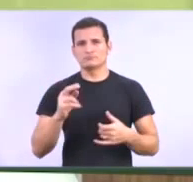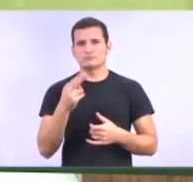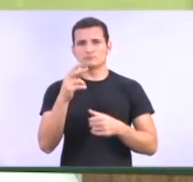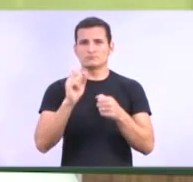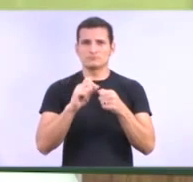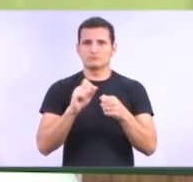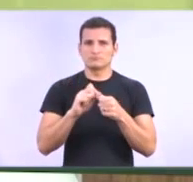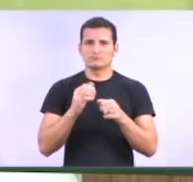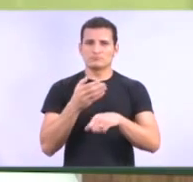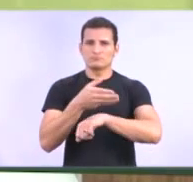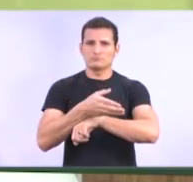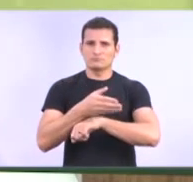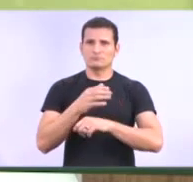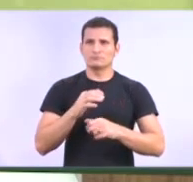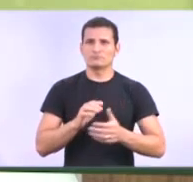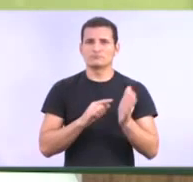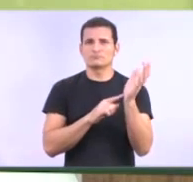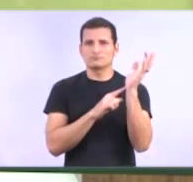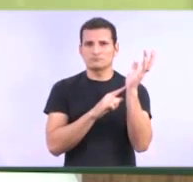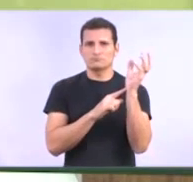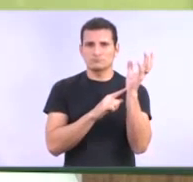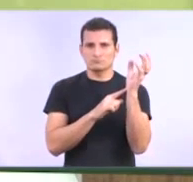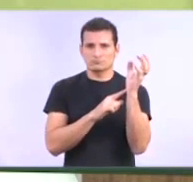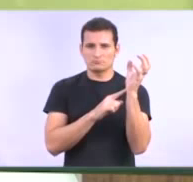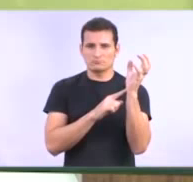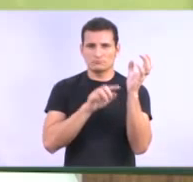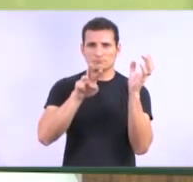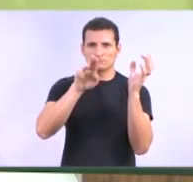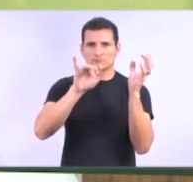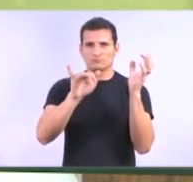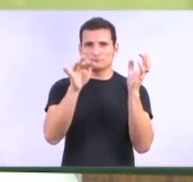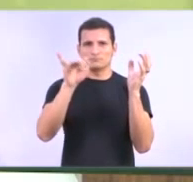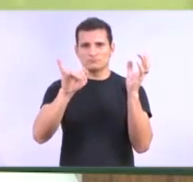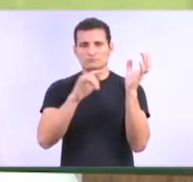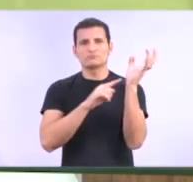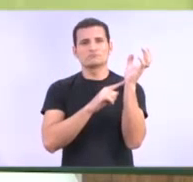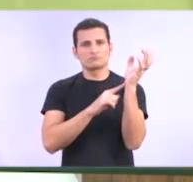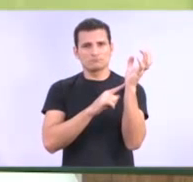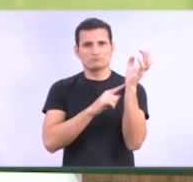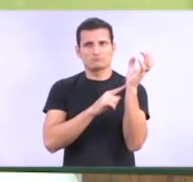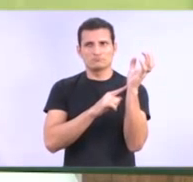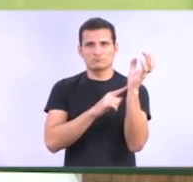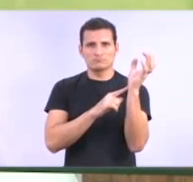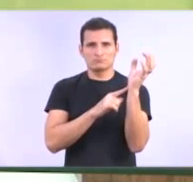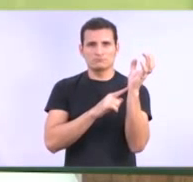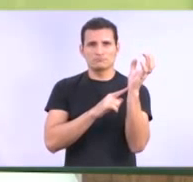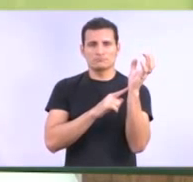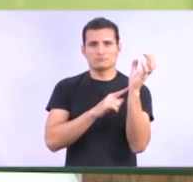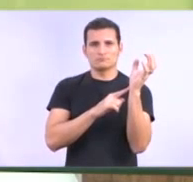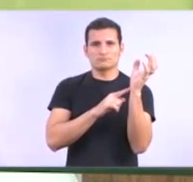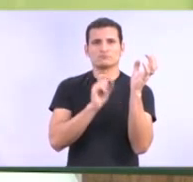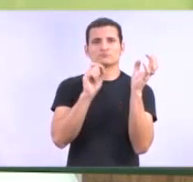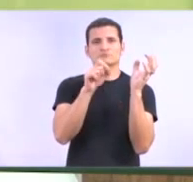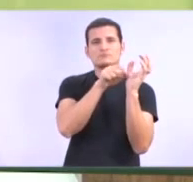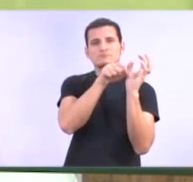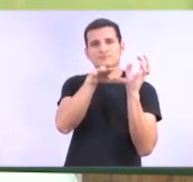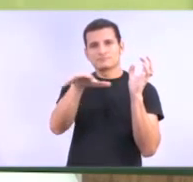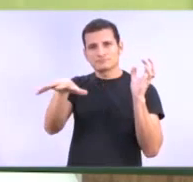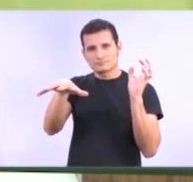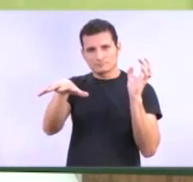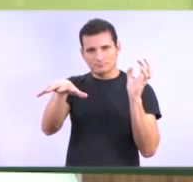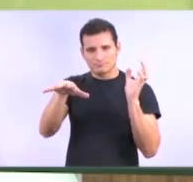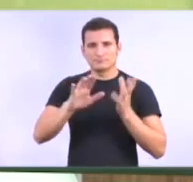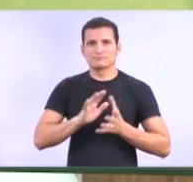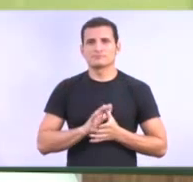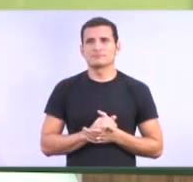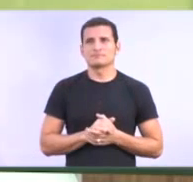acesso através de Wi-Fi. O que é Wi-Fi? Qual é mesmo meio físico? Onda de rádio, ondas eletromagnéticas, tá certo?